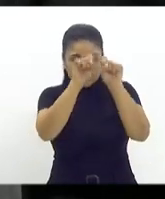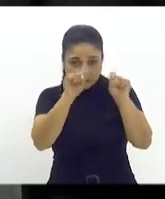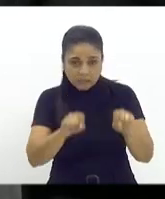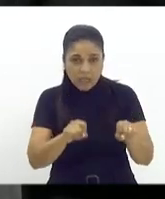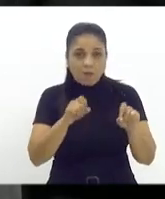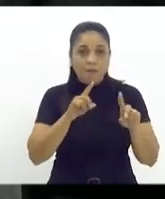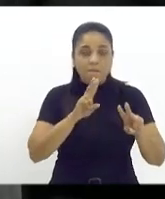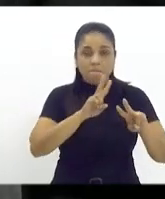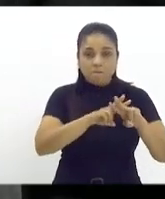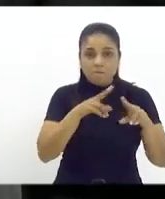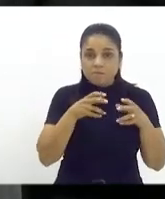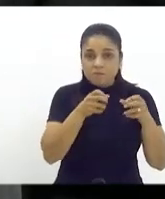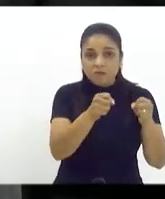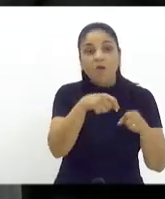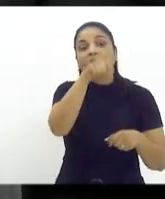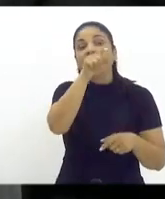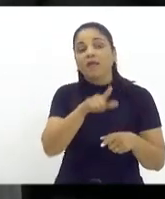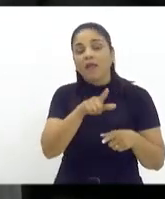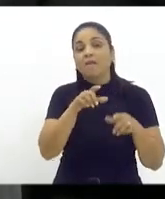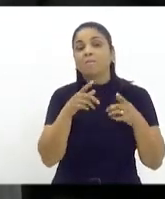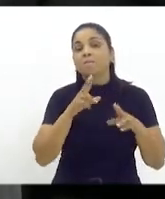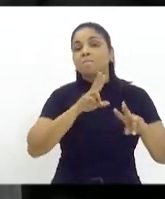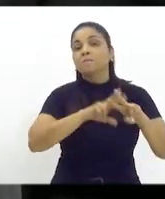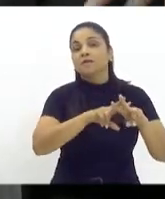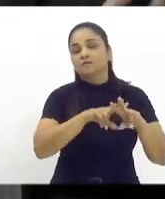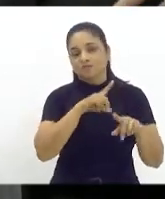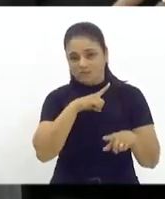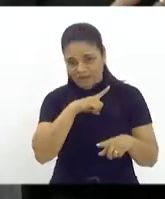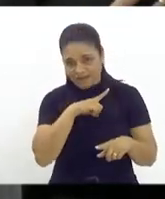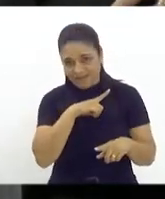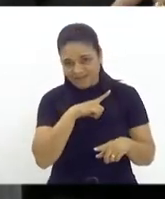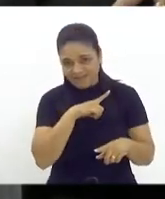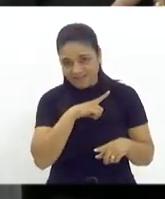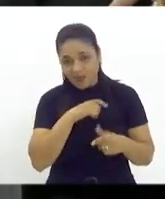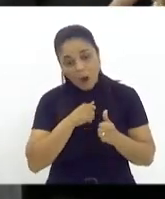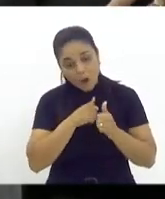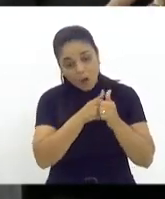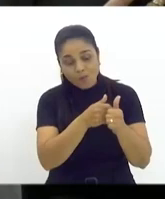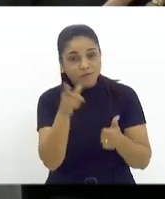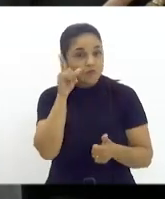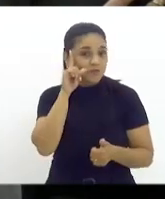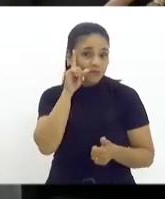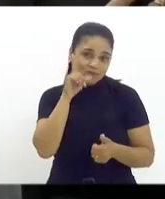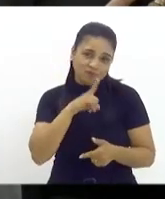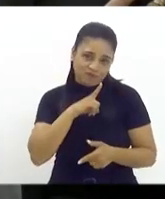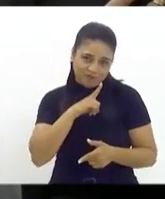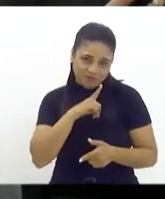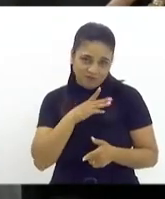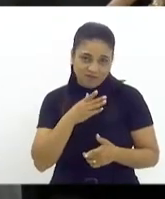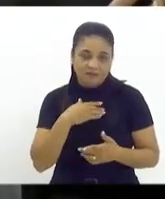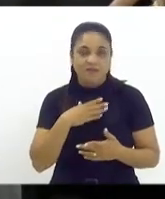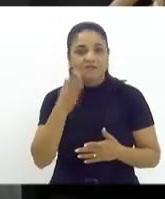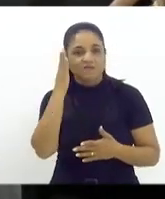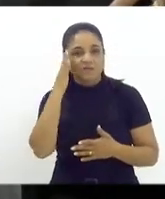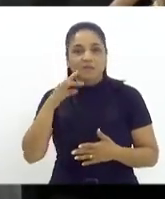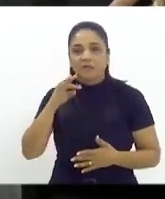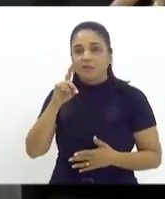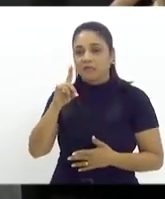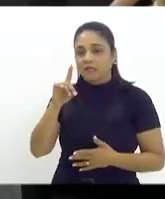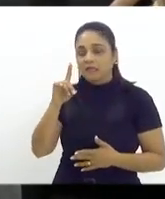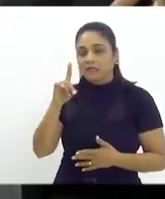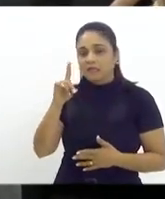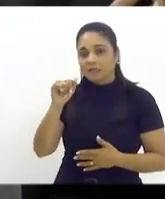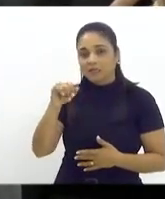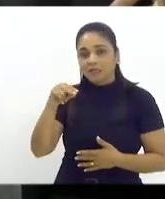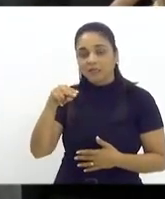nesse país Quem é que tá lá preso encarcerado a gente acompanha todos os dias a gente viu o Danilo Félix a gente